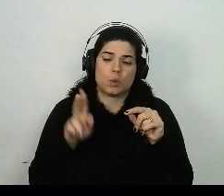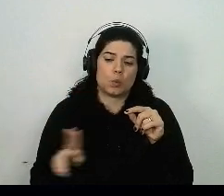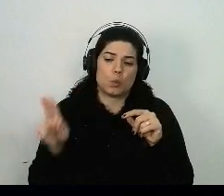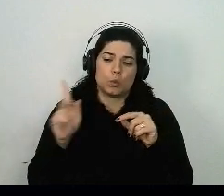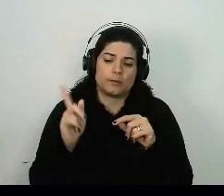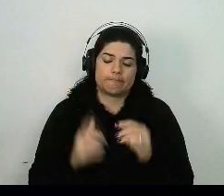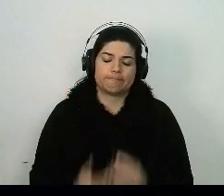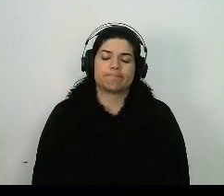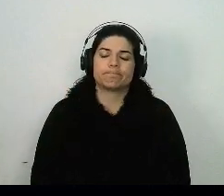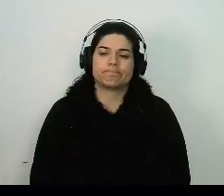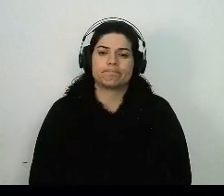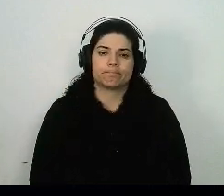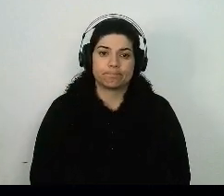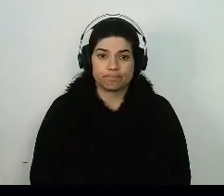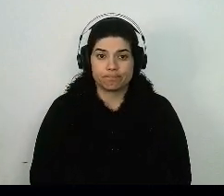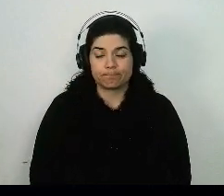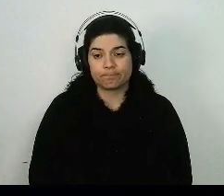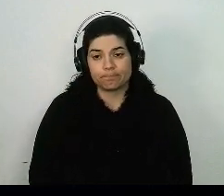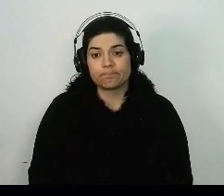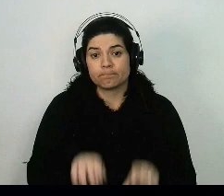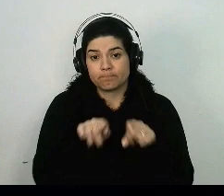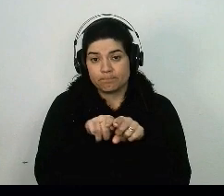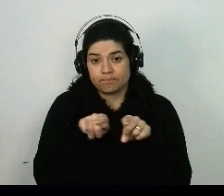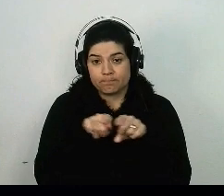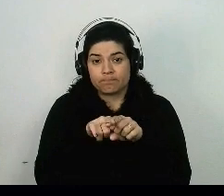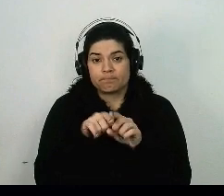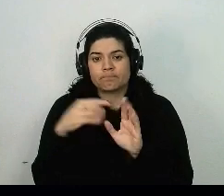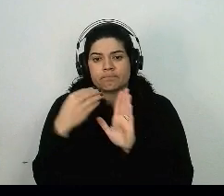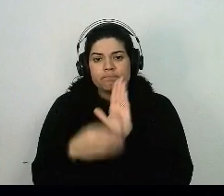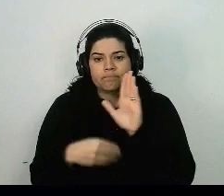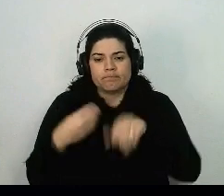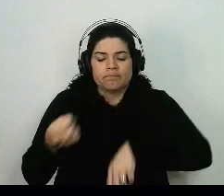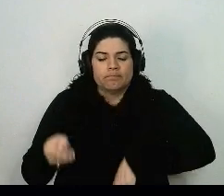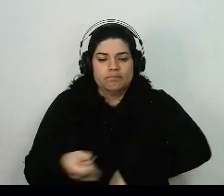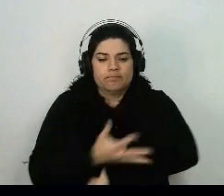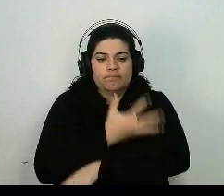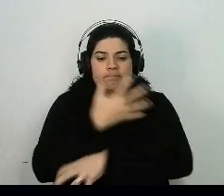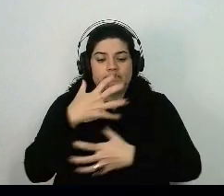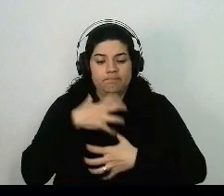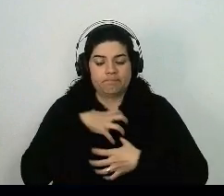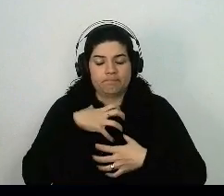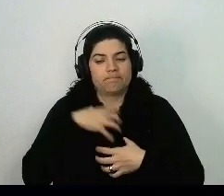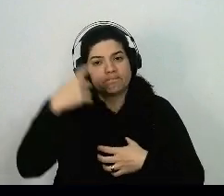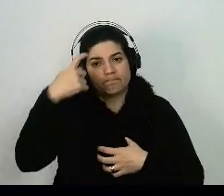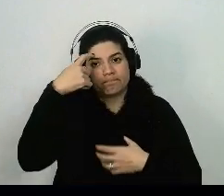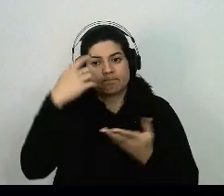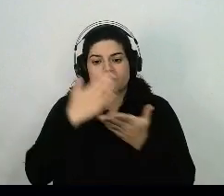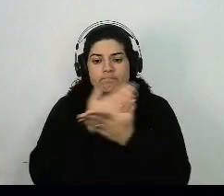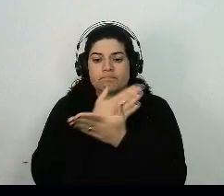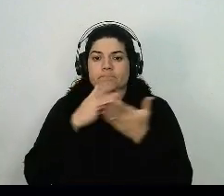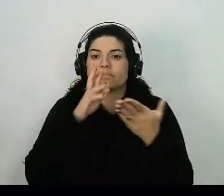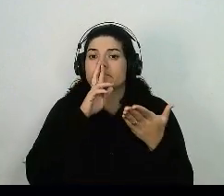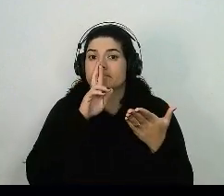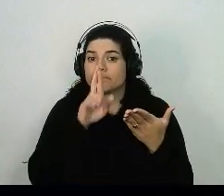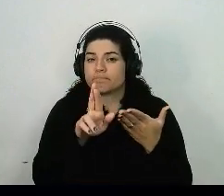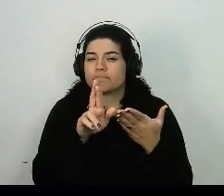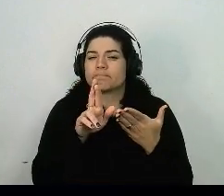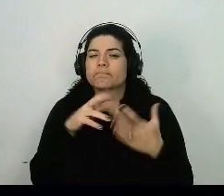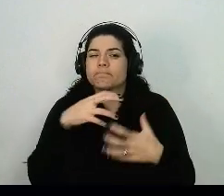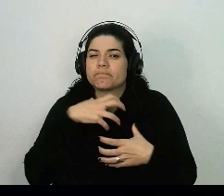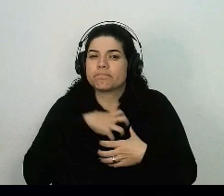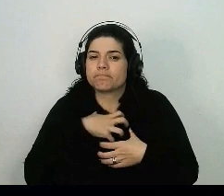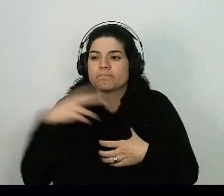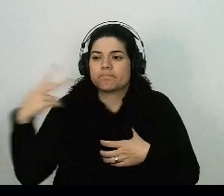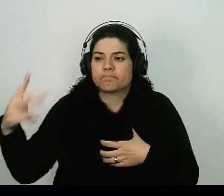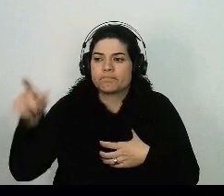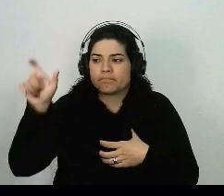E também o design emocional, considerar que algumas respostas afetivas, algumas emoções do usuário